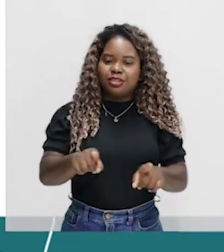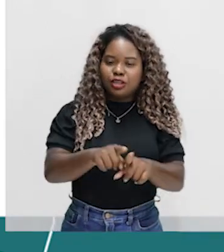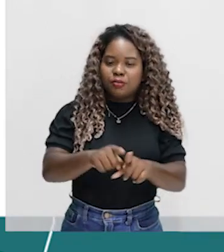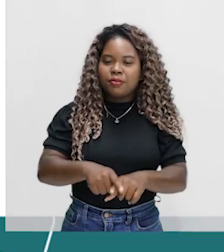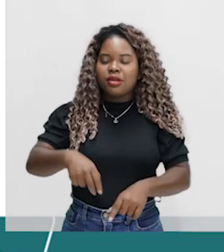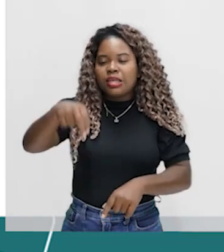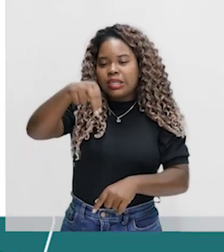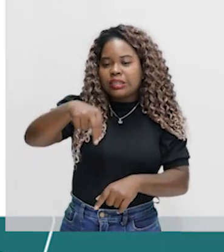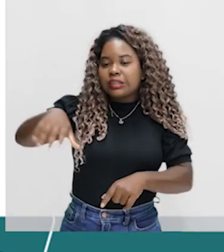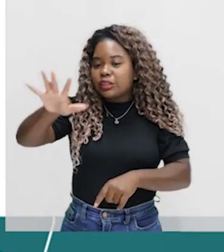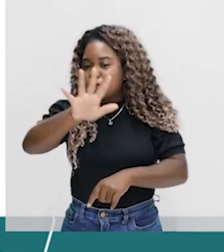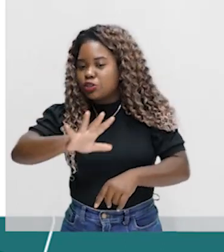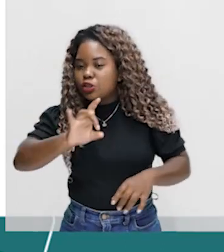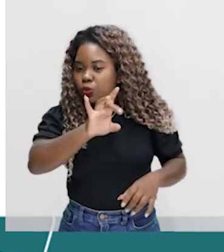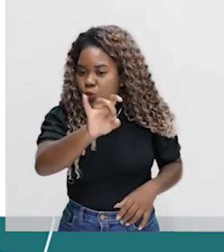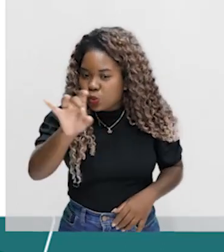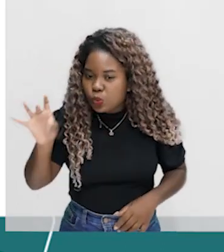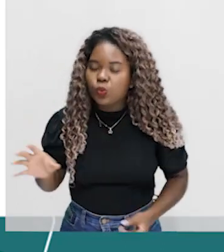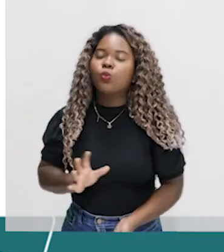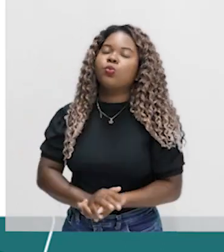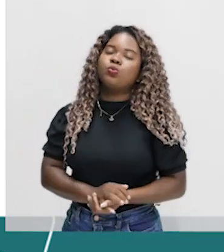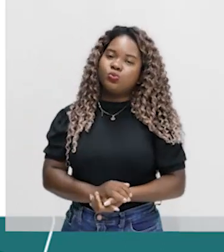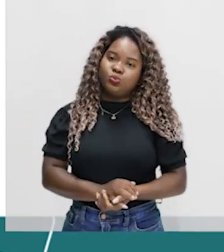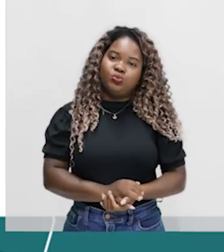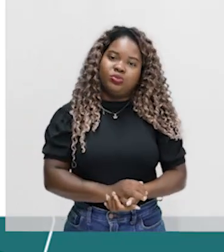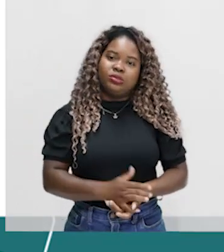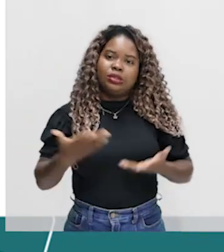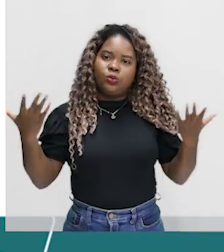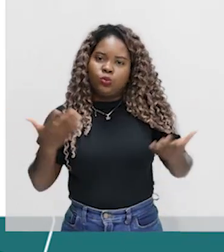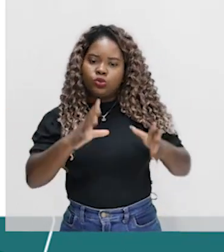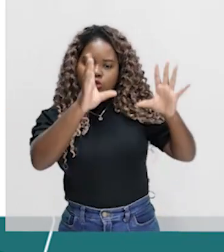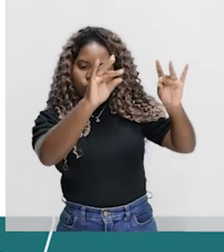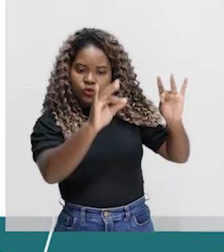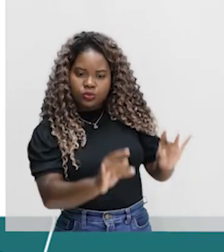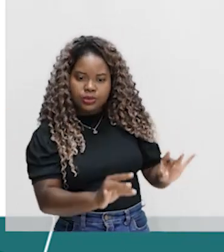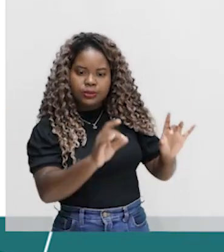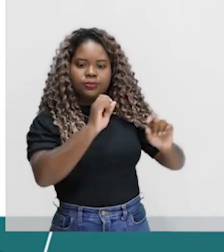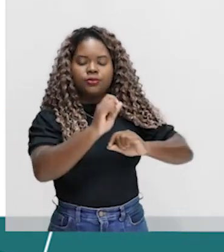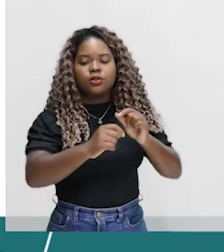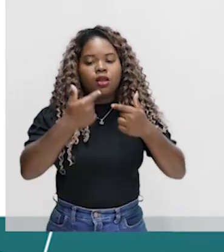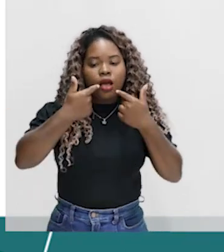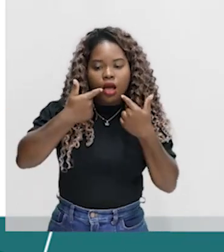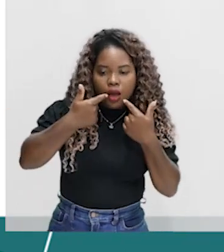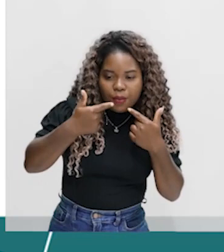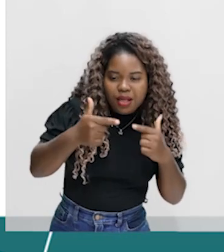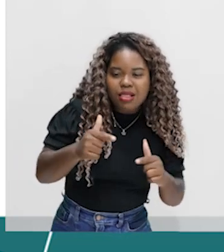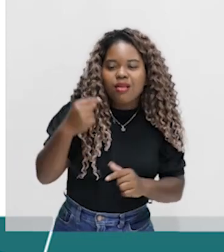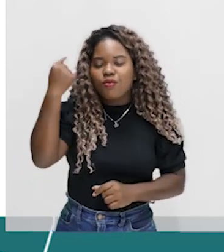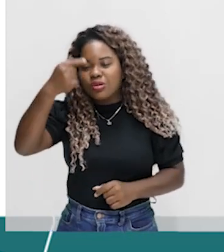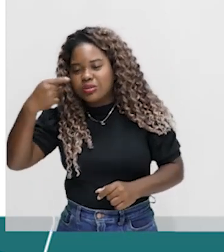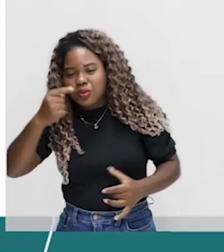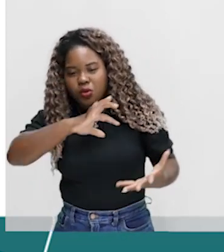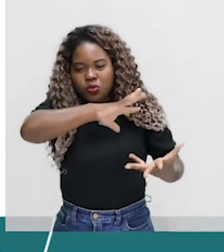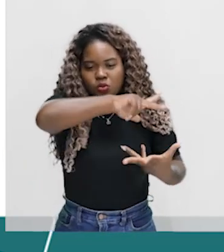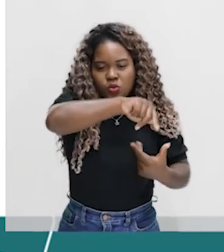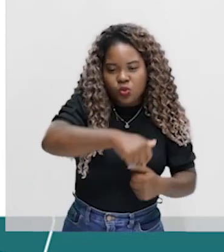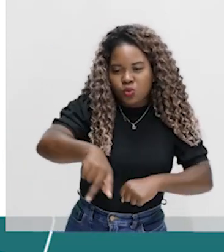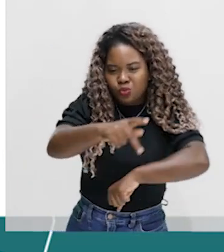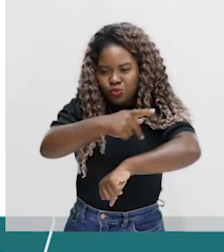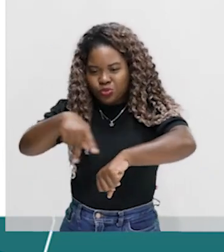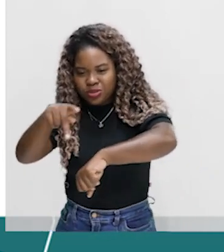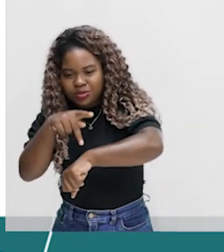Então, vamos saber um pouquinho mais sobre a língua espanhola no mundo, sobre os